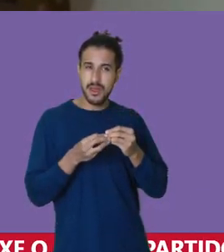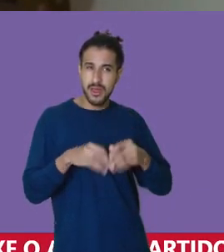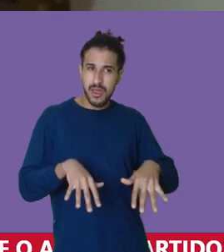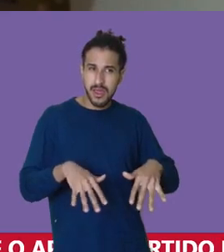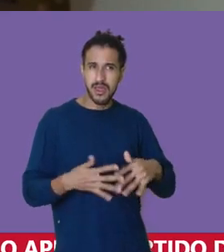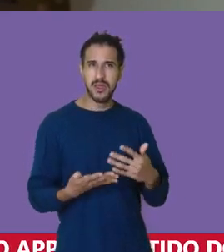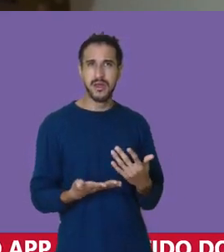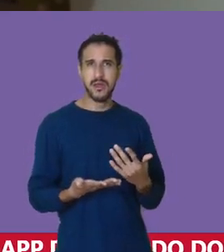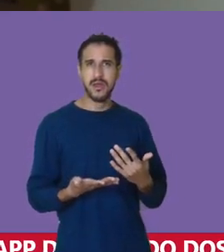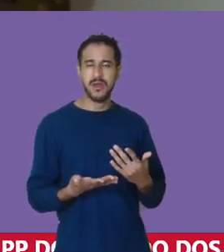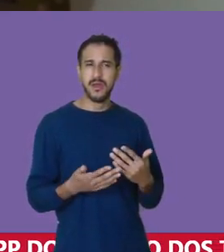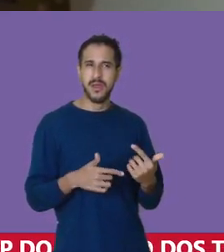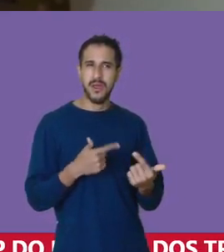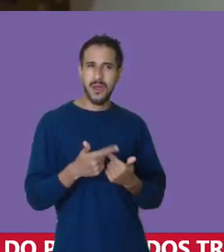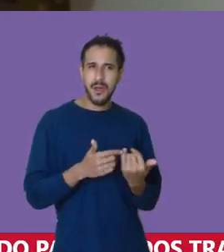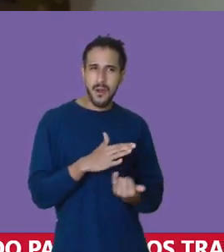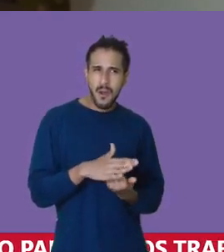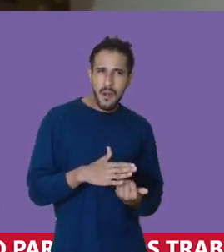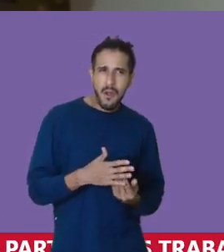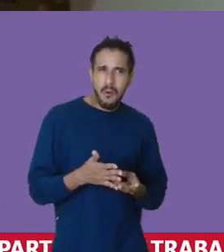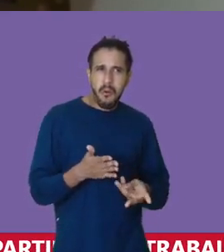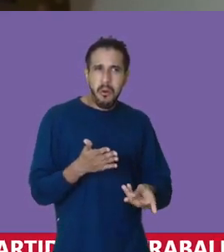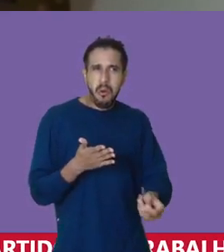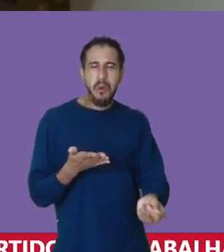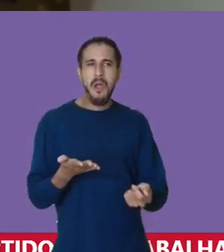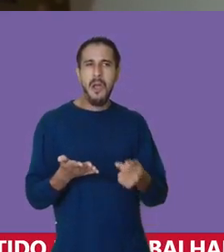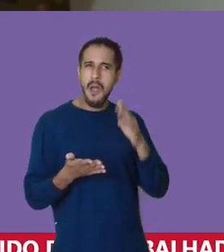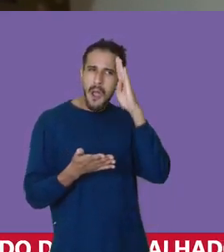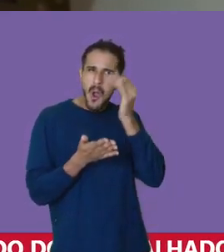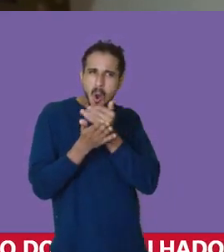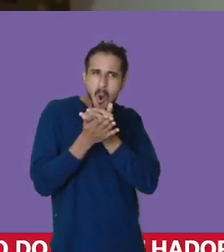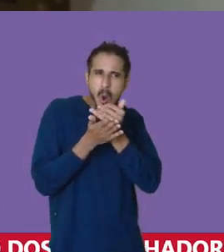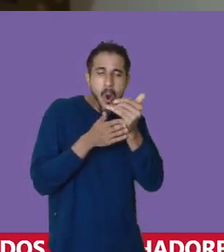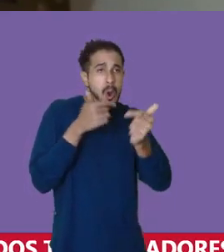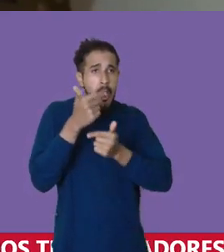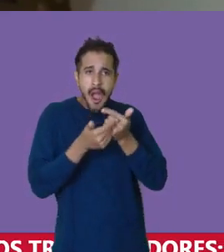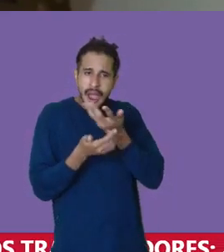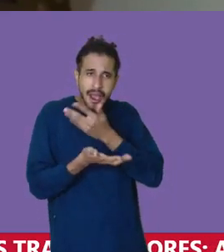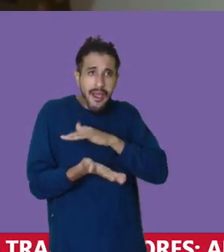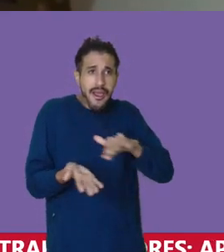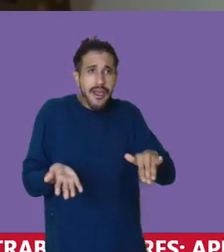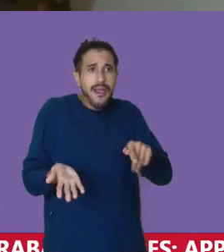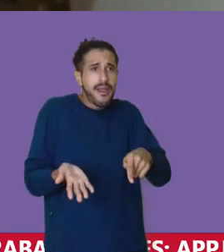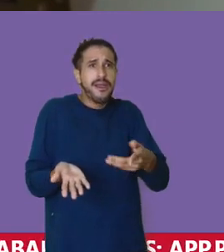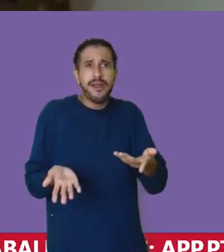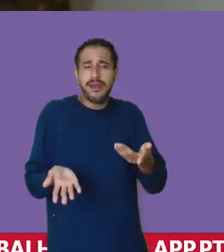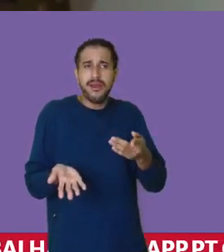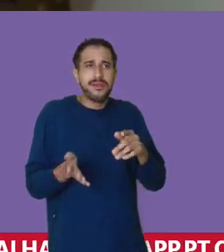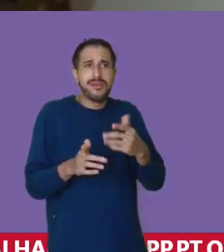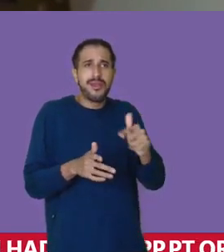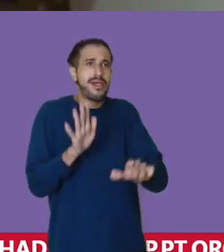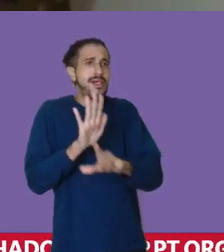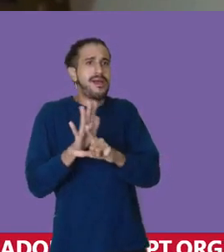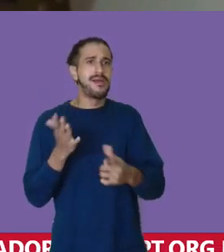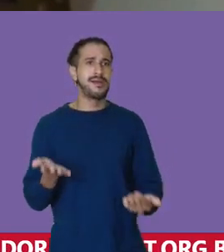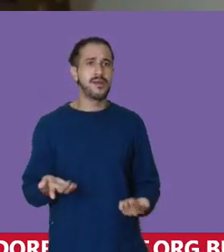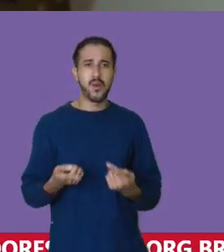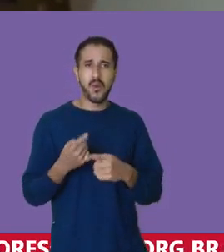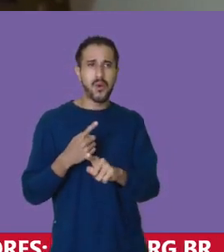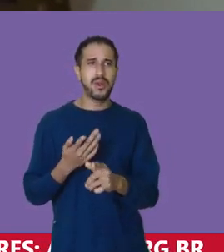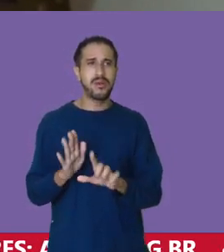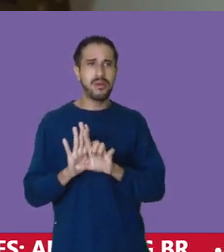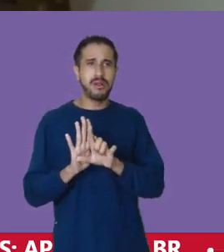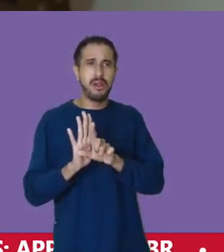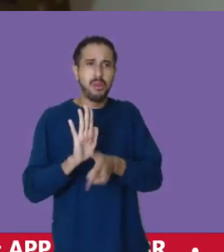precário, subemprego, sobretudo quando começa no trabalho infantil, que é, inclusive, ilegal. O que